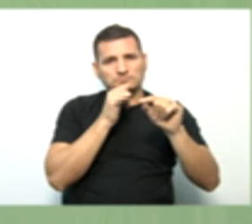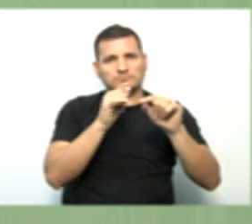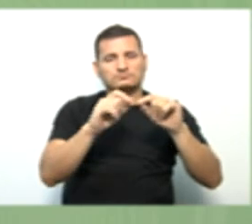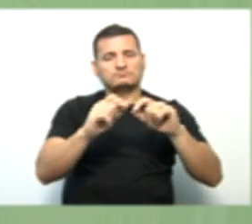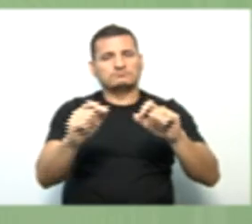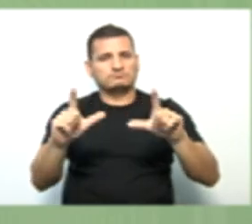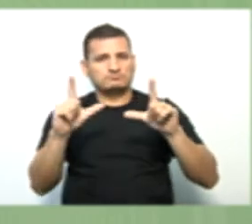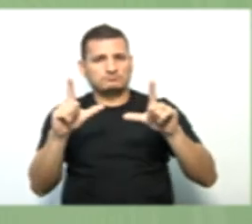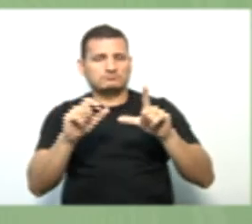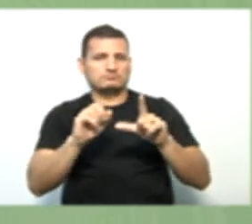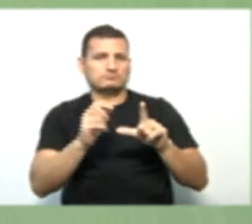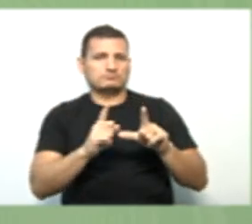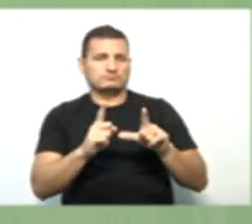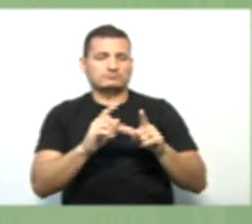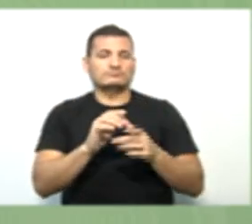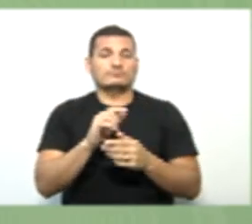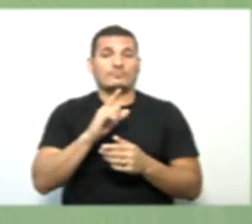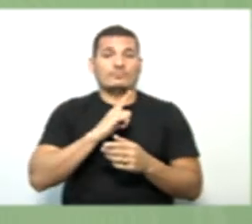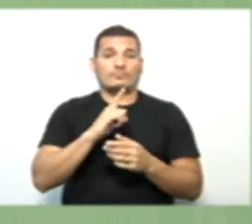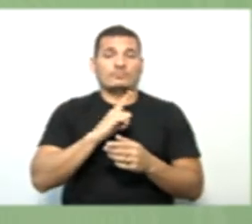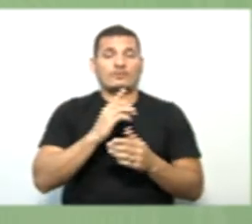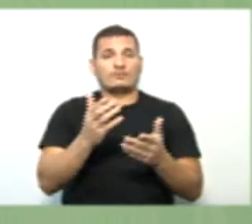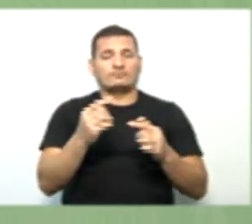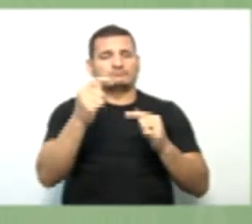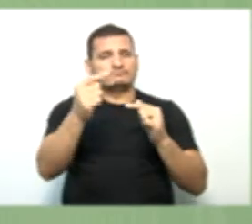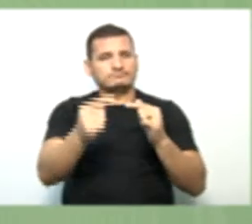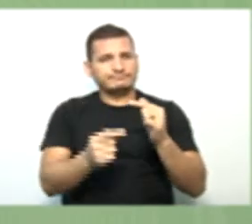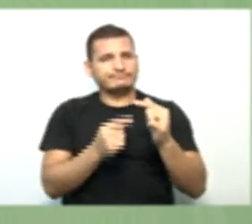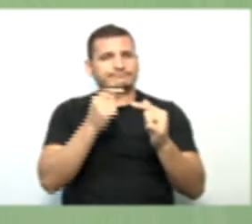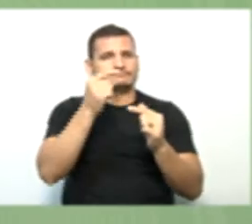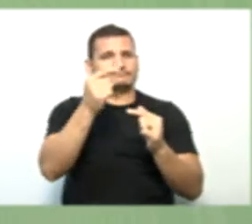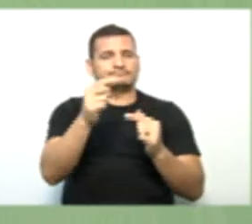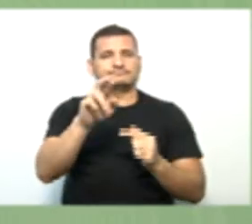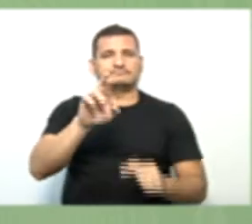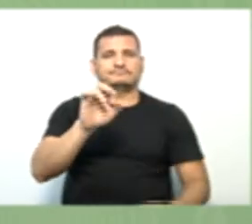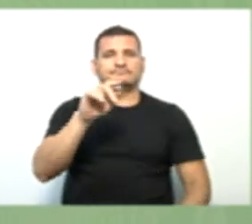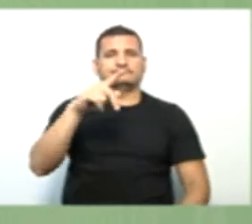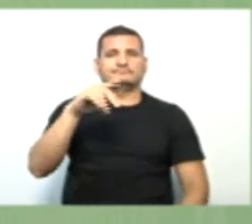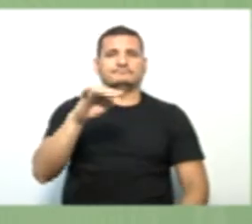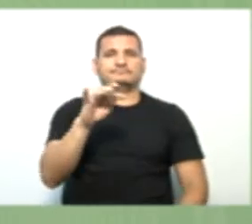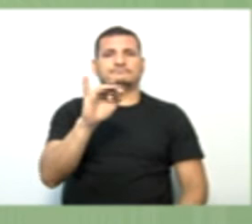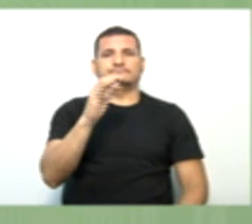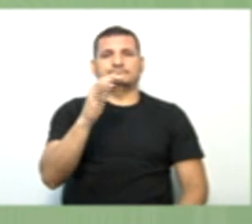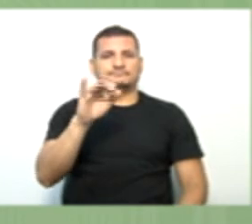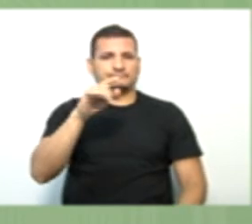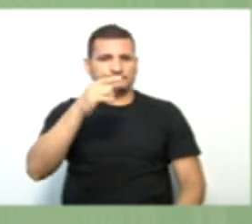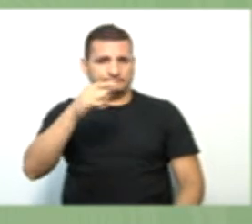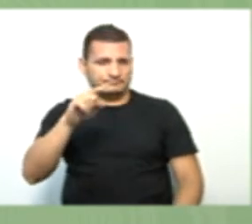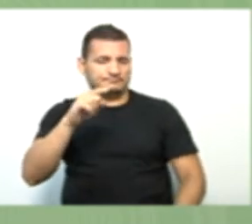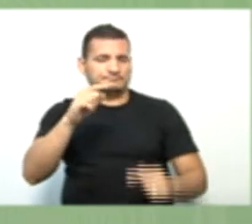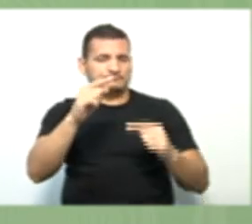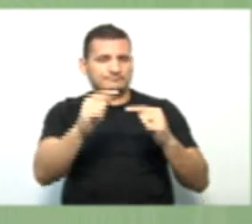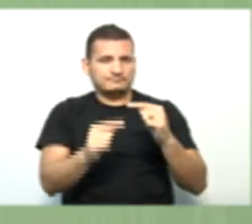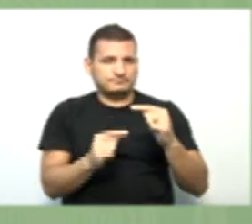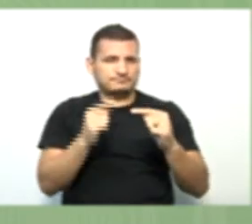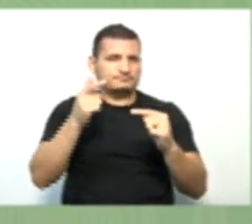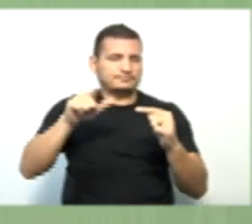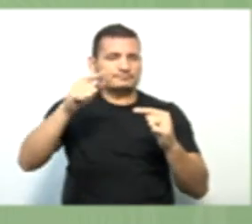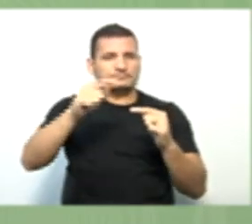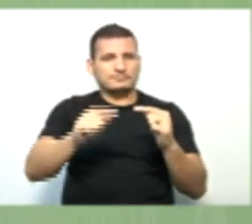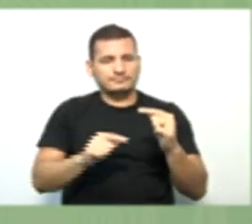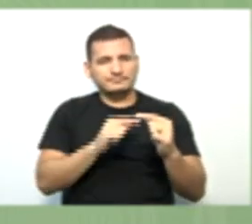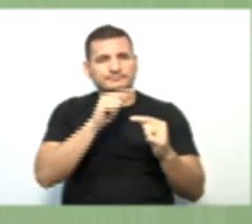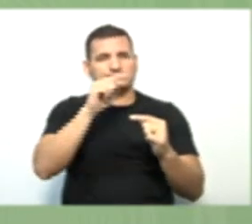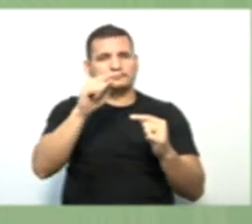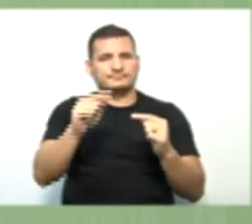não, nós temos as estruturas de controle de repetição. Aí o primeiro comando é o comando while. O comando